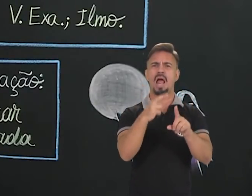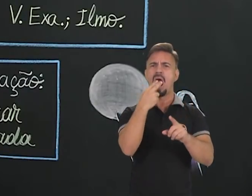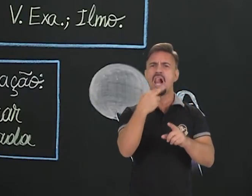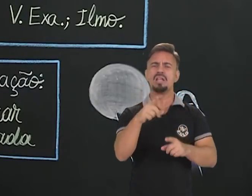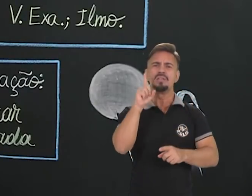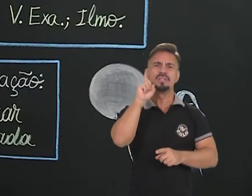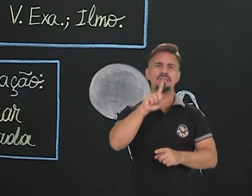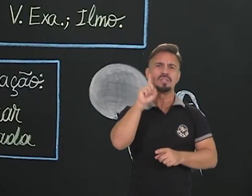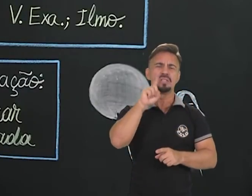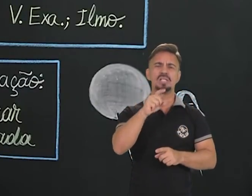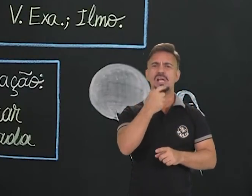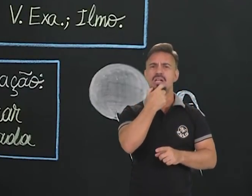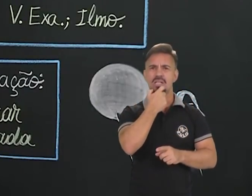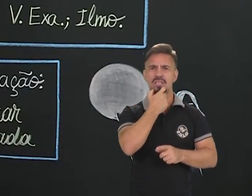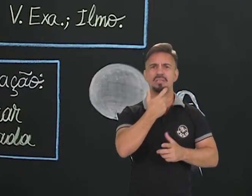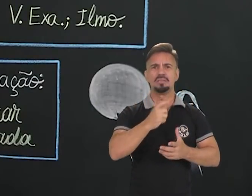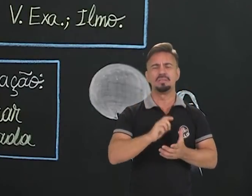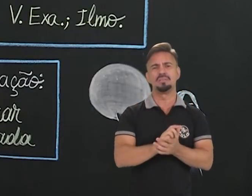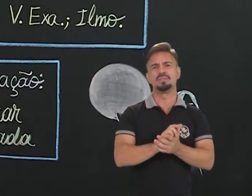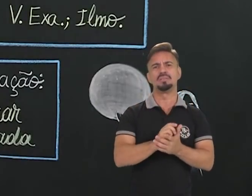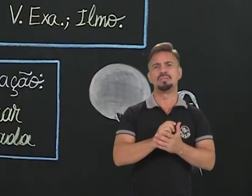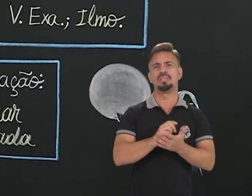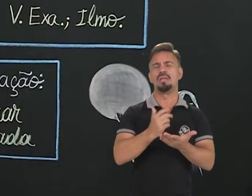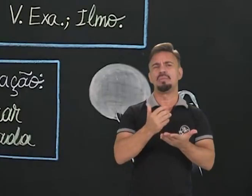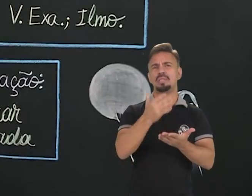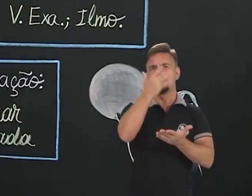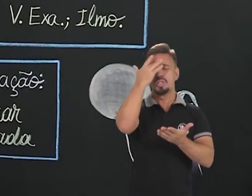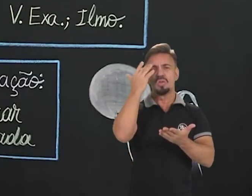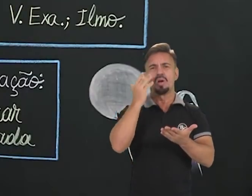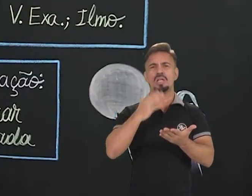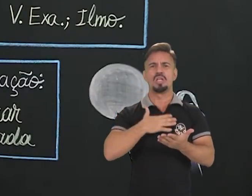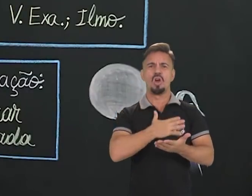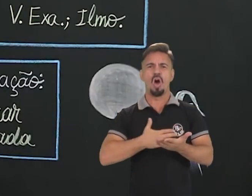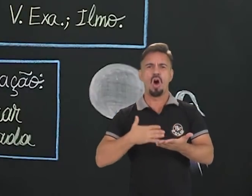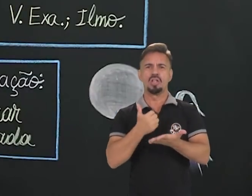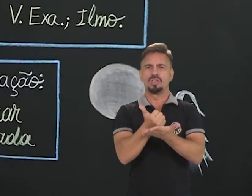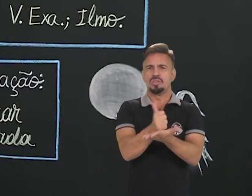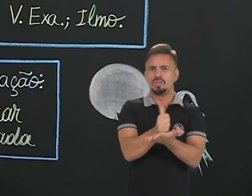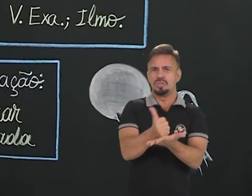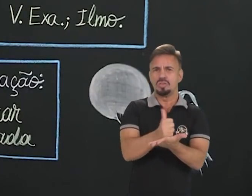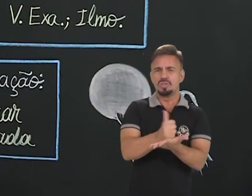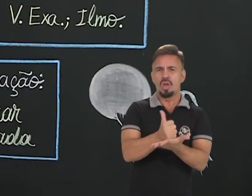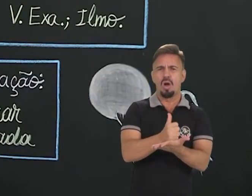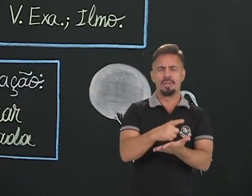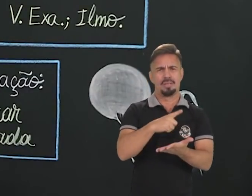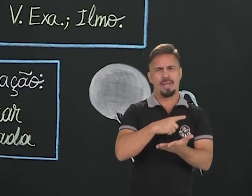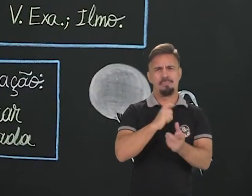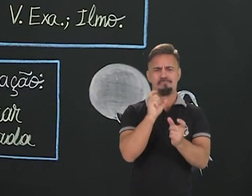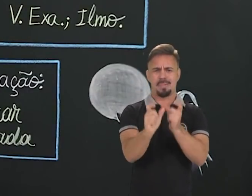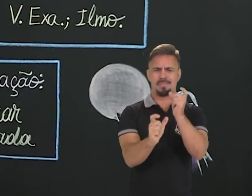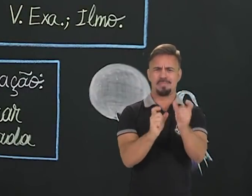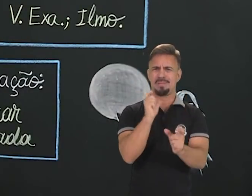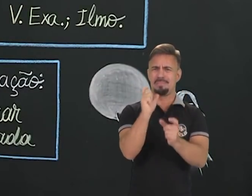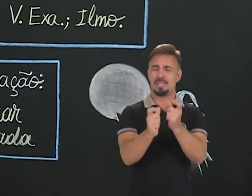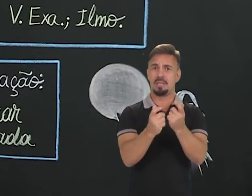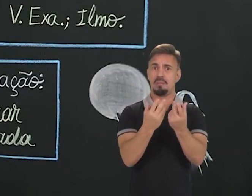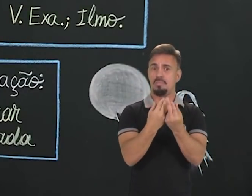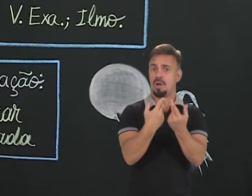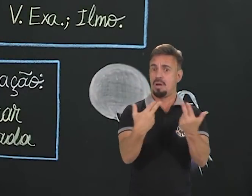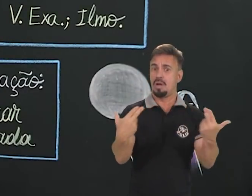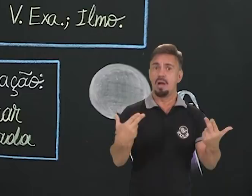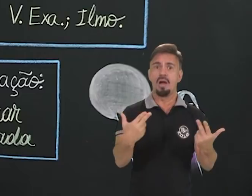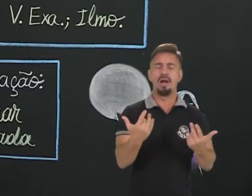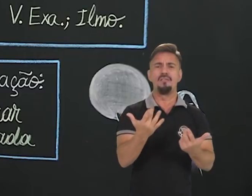gente incorpora, quem curte jogos, quem percebe essa linguagem, essa comunicação, percebe muito que no universo dos jogos tem palavras que já são